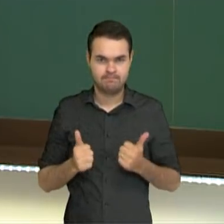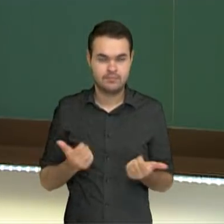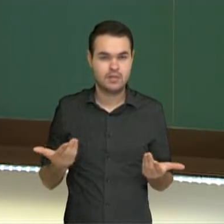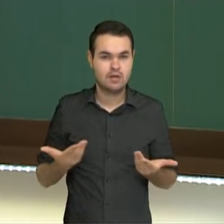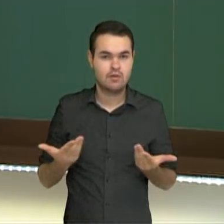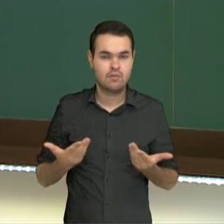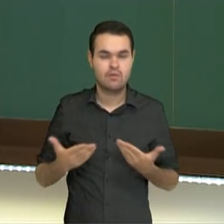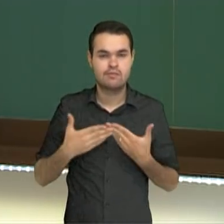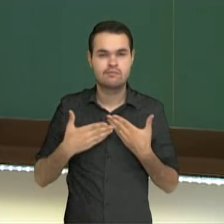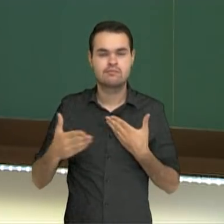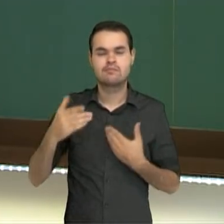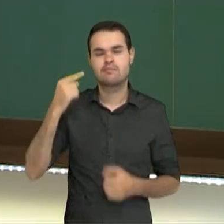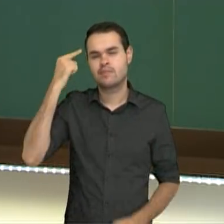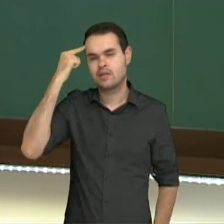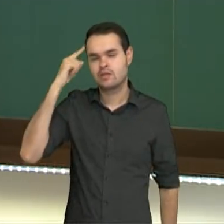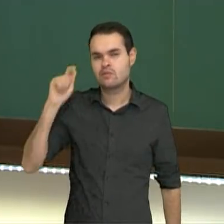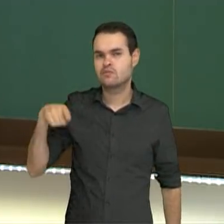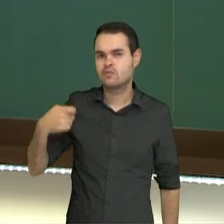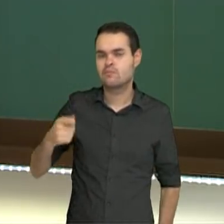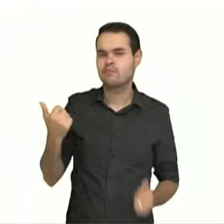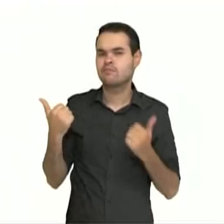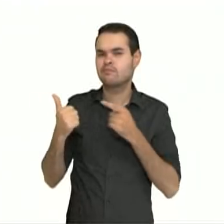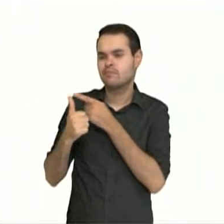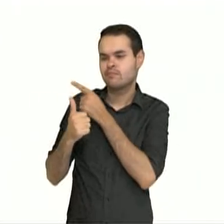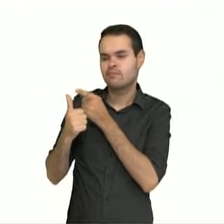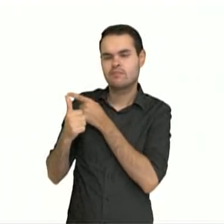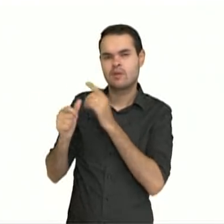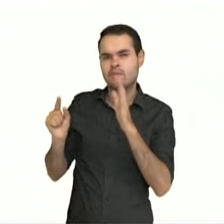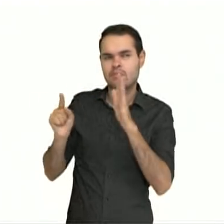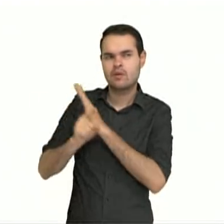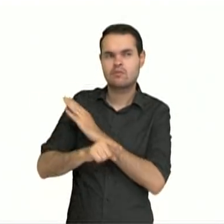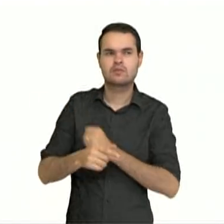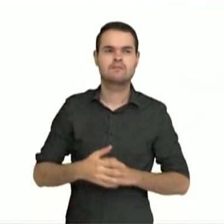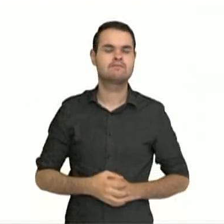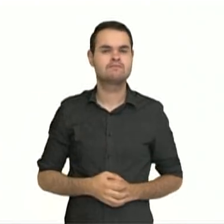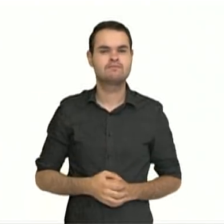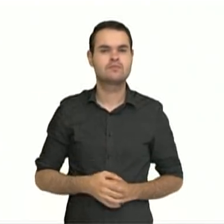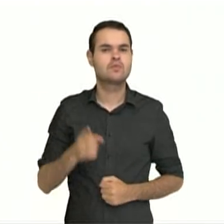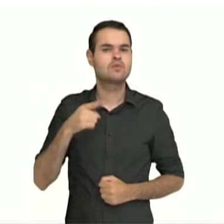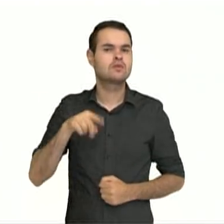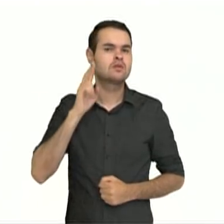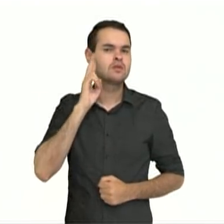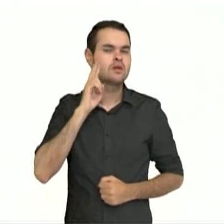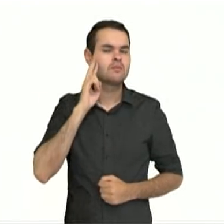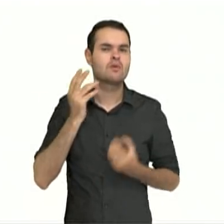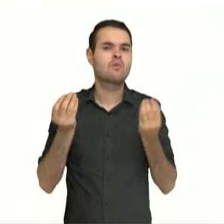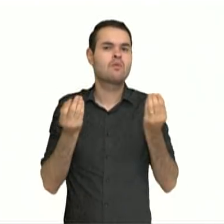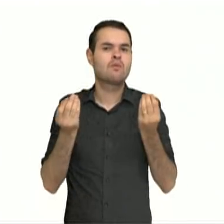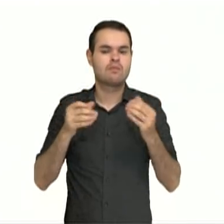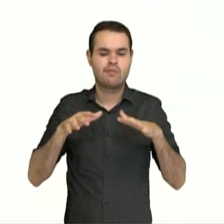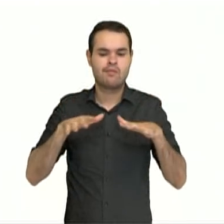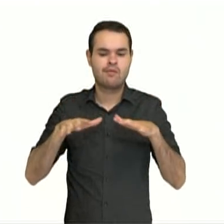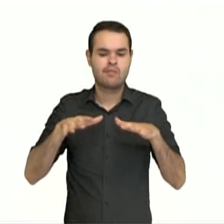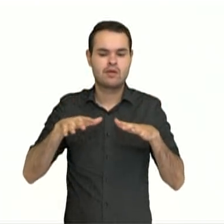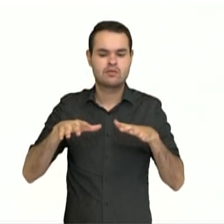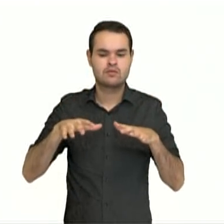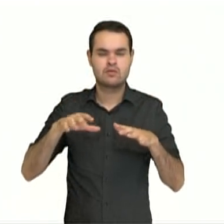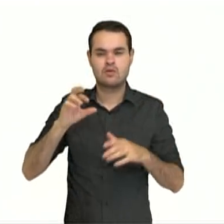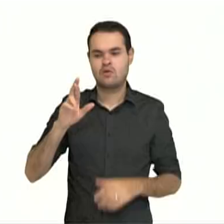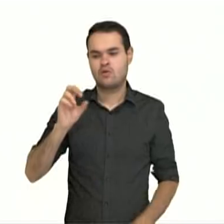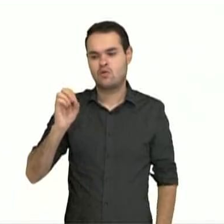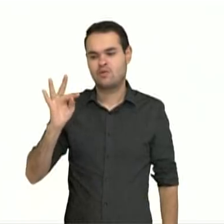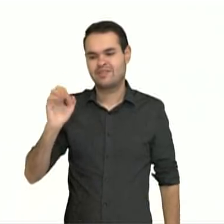lá pensar a respeito. Primeira perguntinha: vocês lembram como acontece o movimento de rotação e